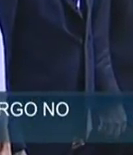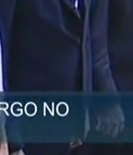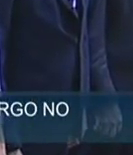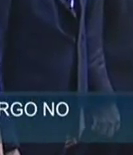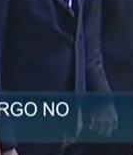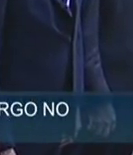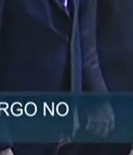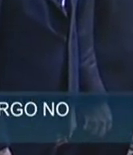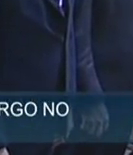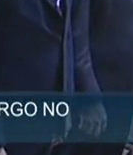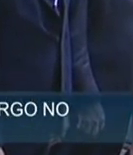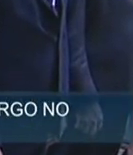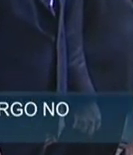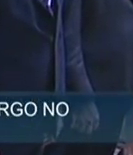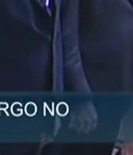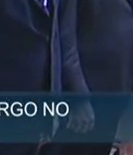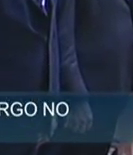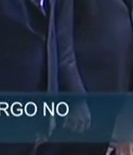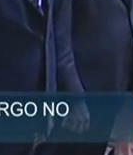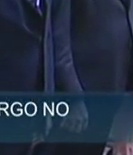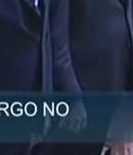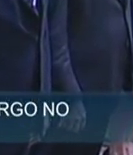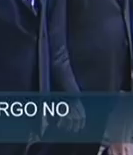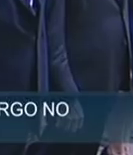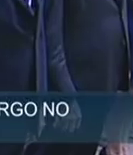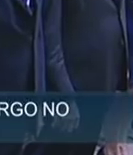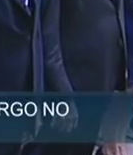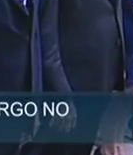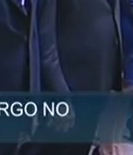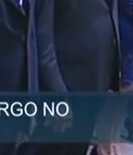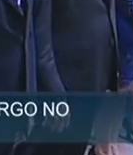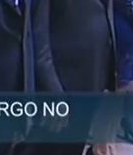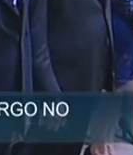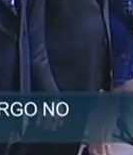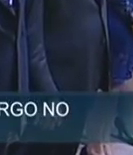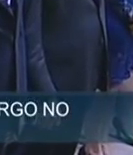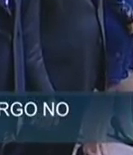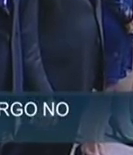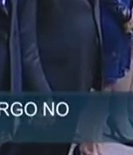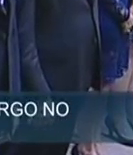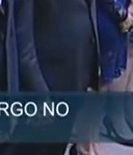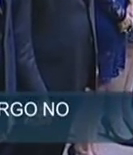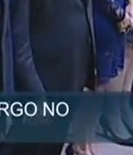forte. Em teu seio, ó liberdade,